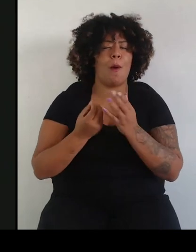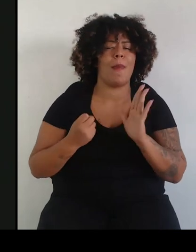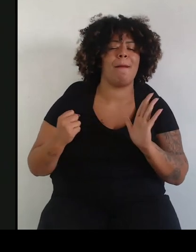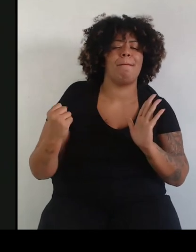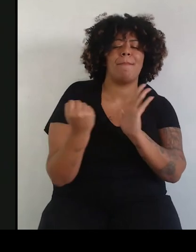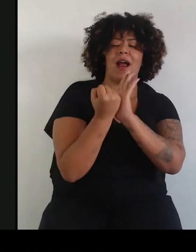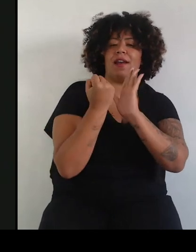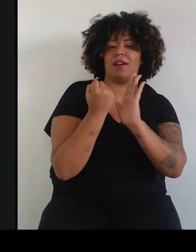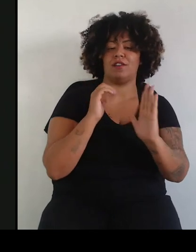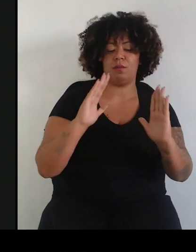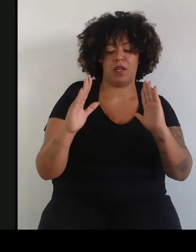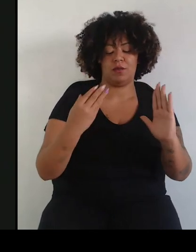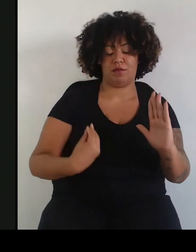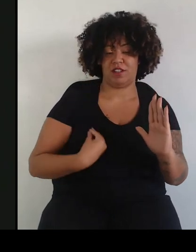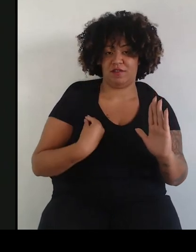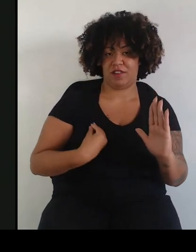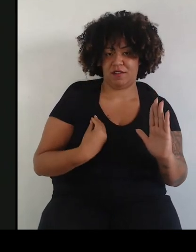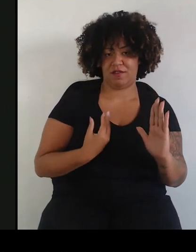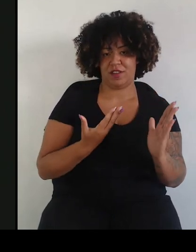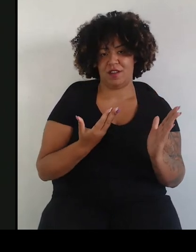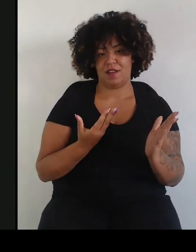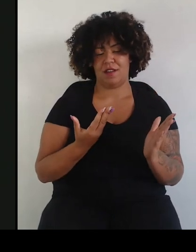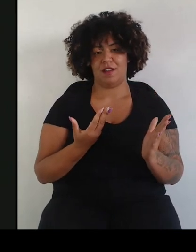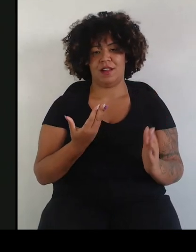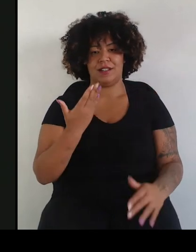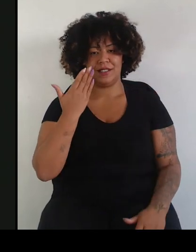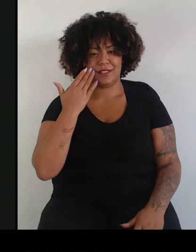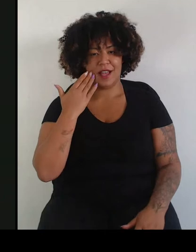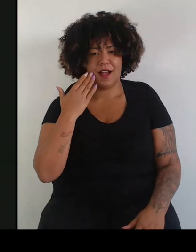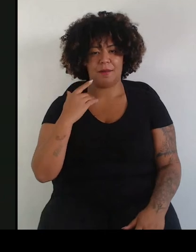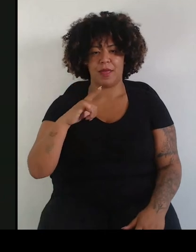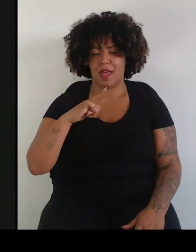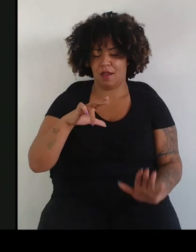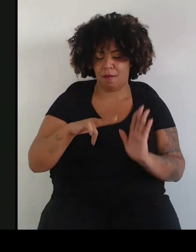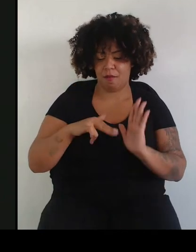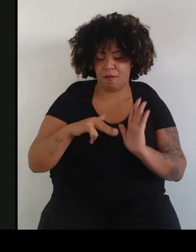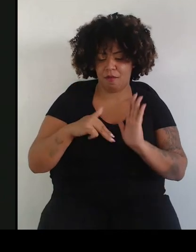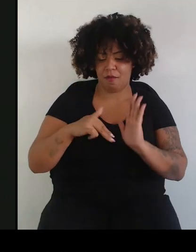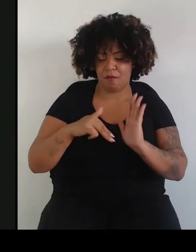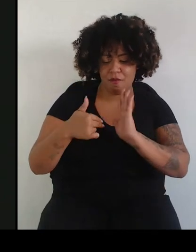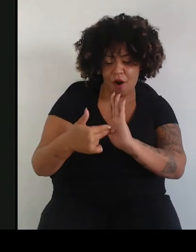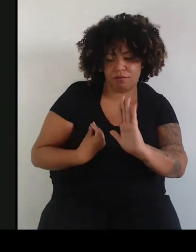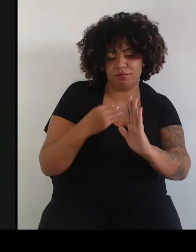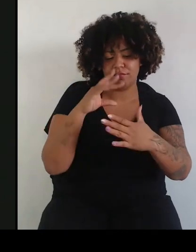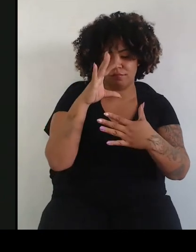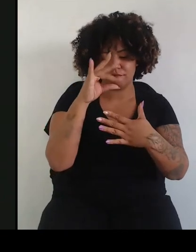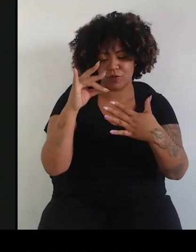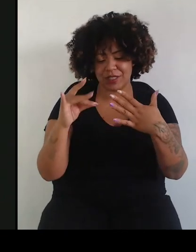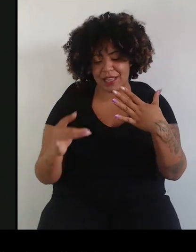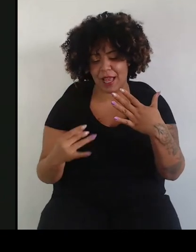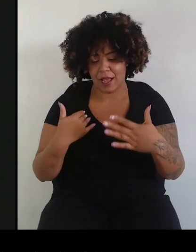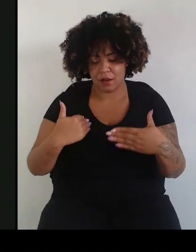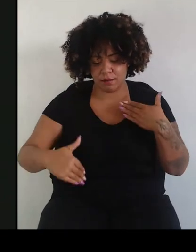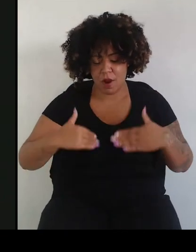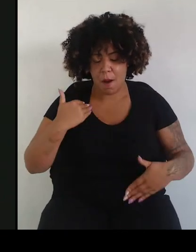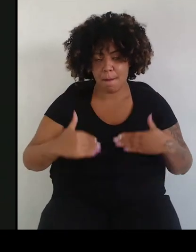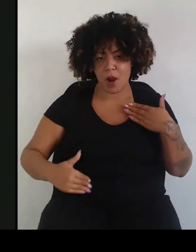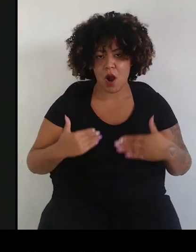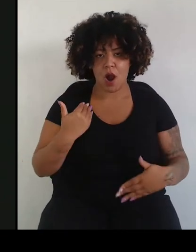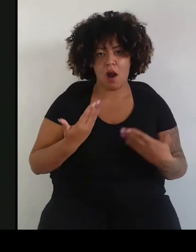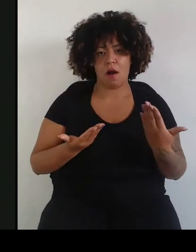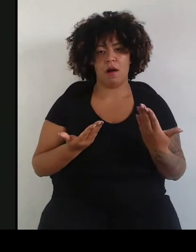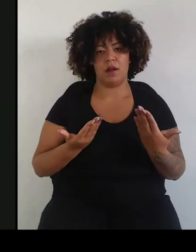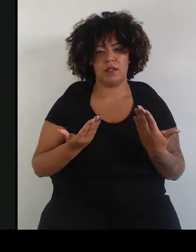esses vestígios essas carcaças que aparecem que não se sabe às vezes é de um ser humano